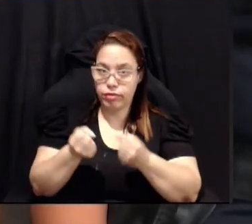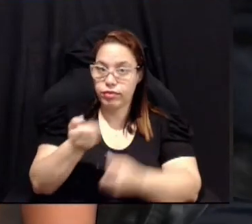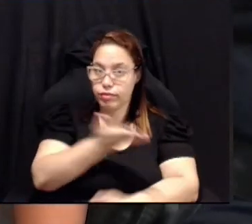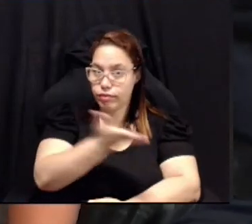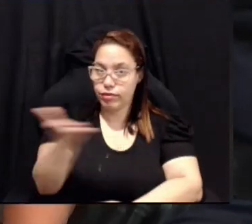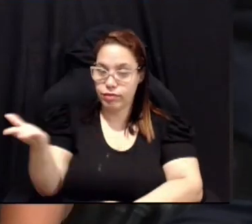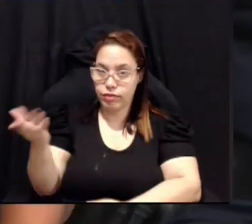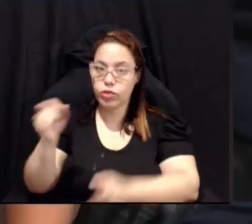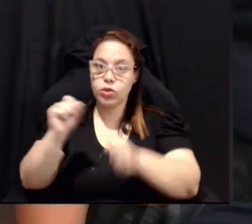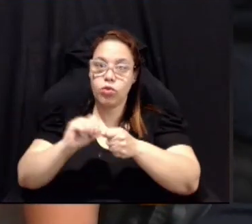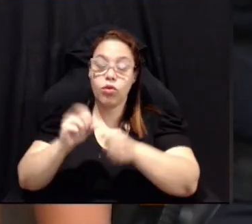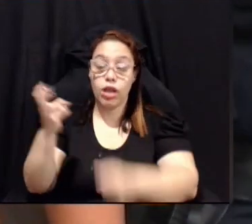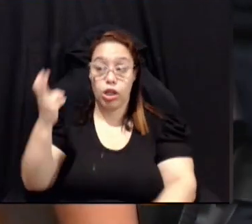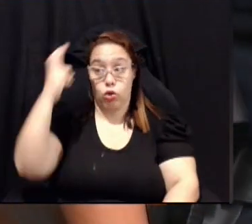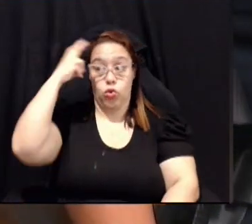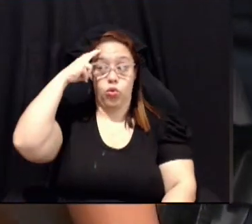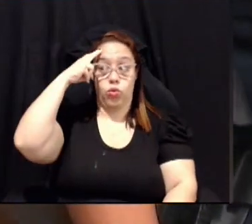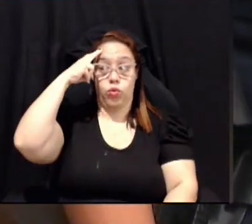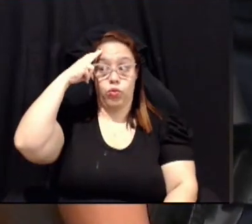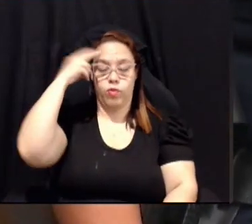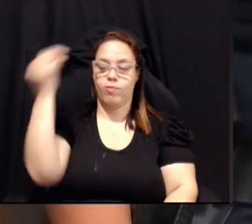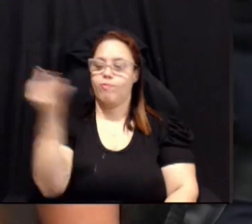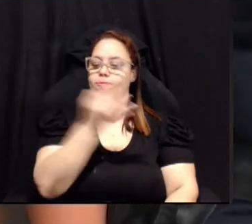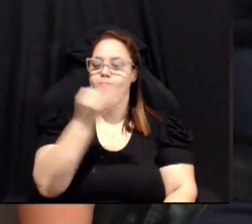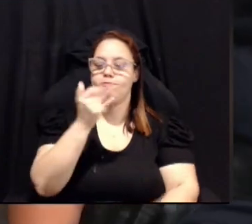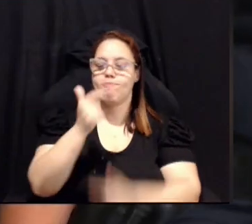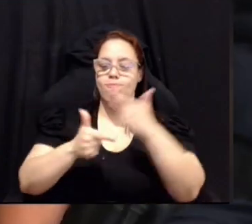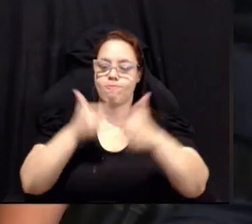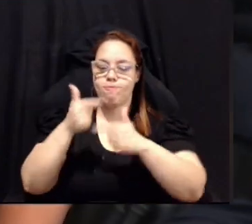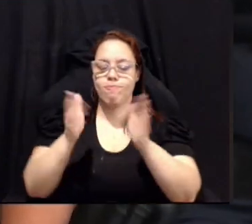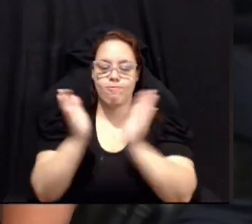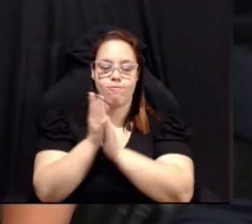de cultura, um excelente trabalho. Então, parabéns.